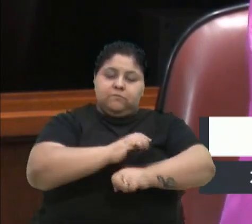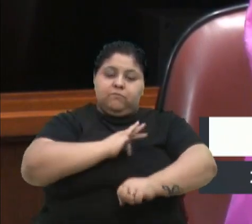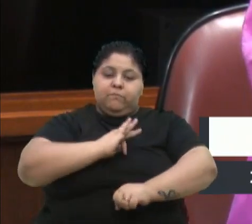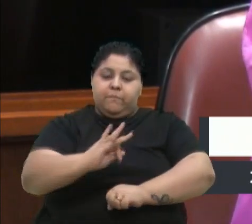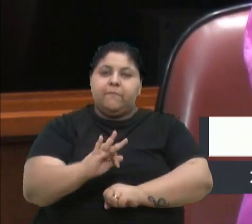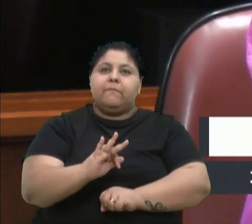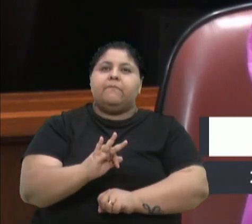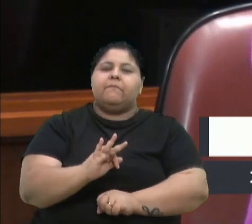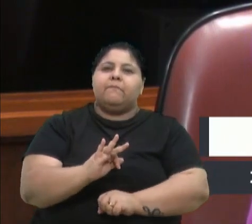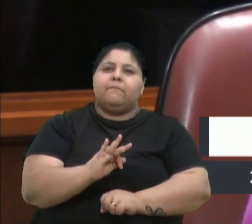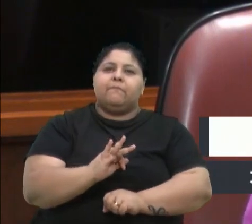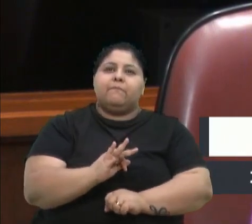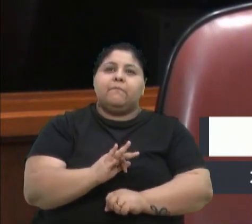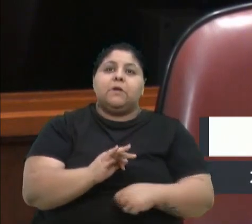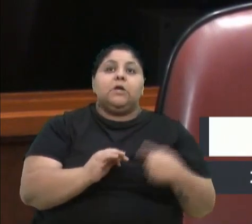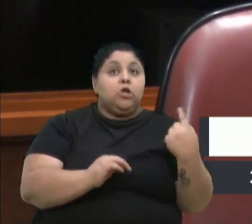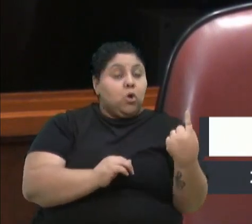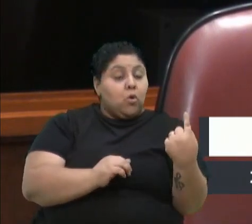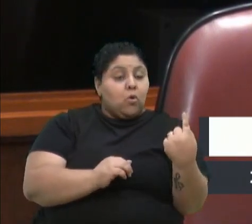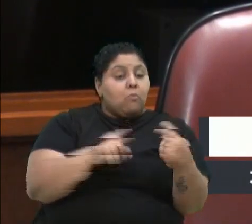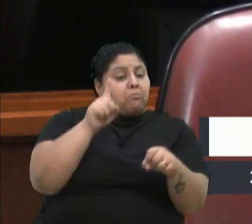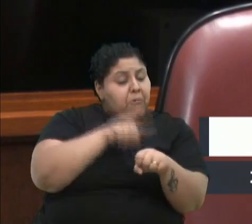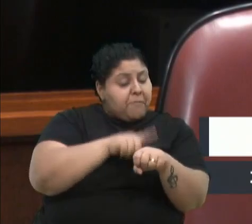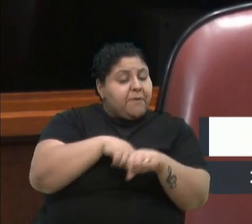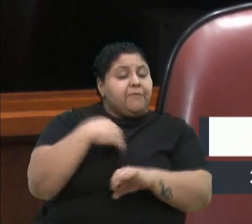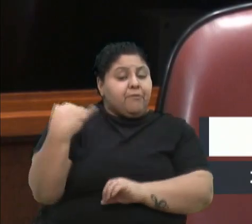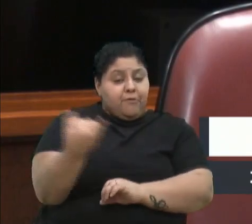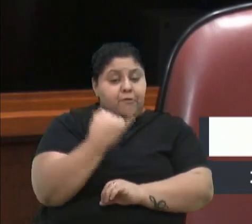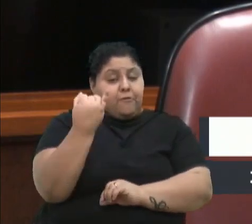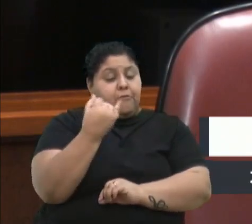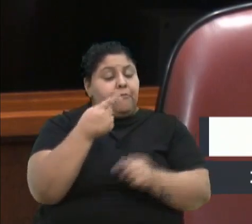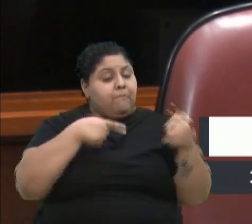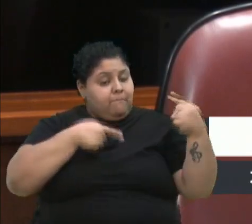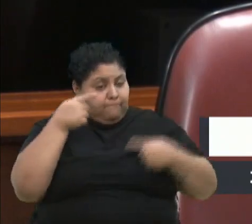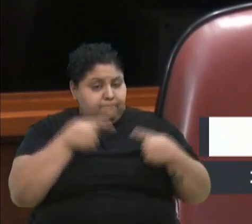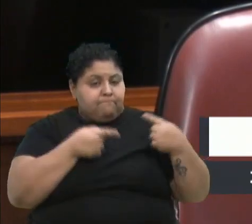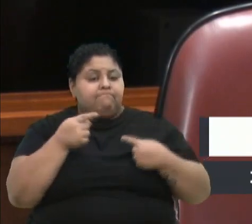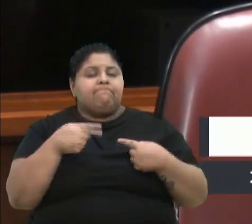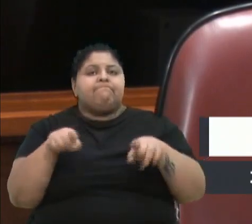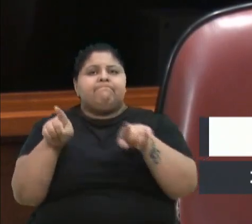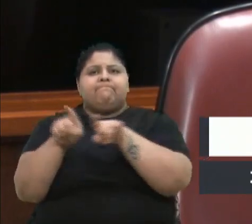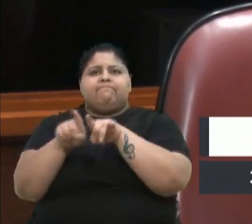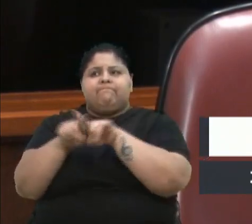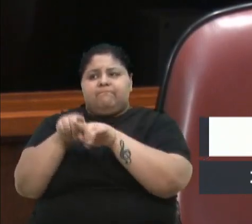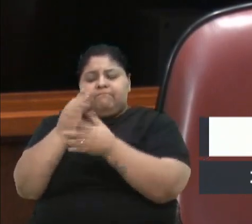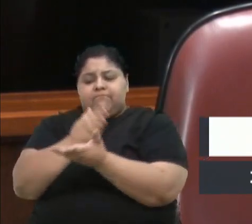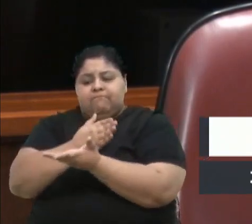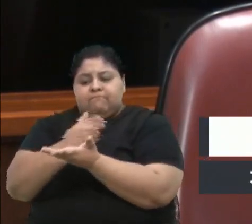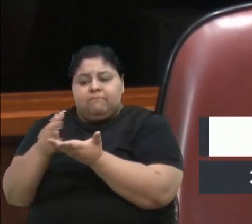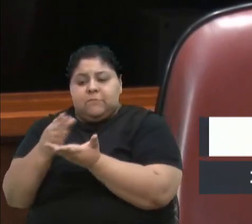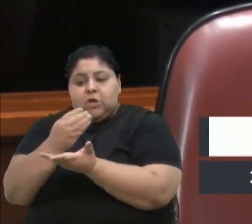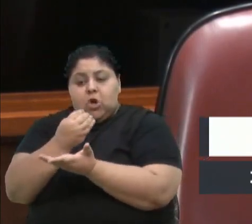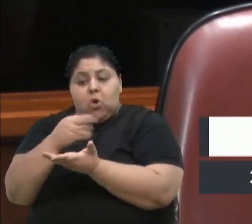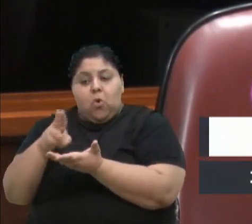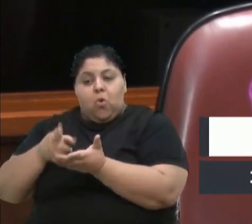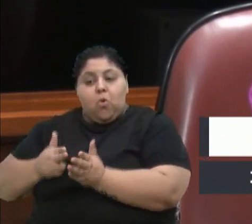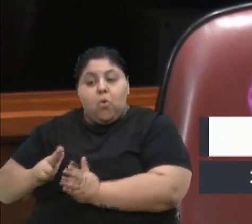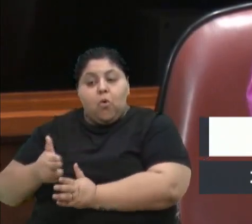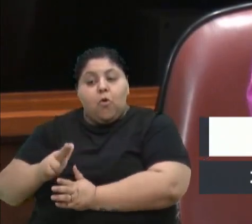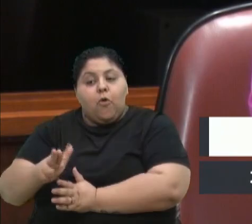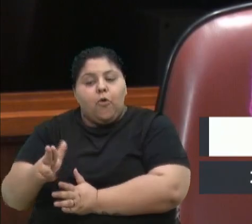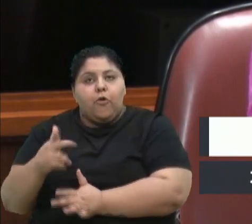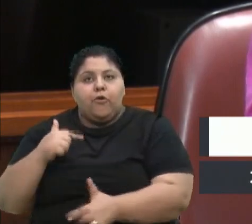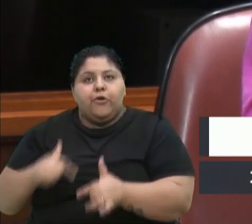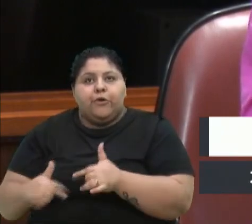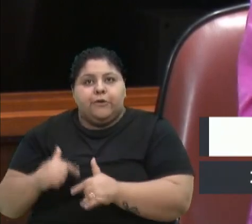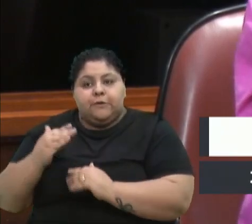federais, um momento importante para o debate e para o início ou a continuidade desses trabalhos